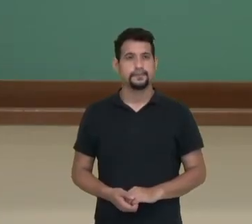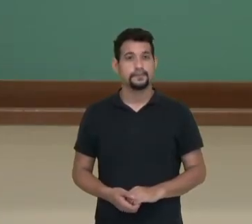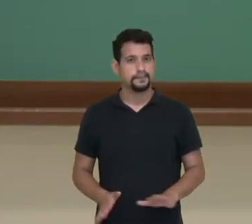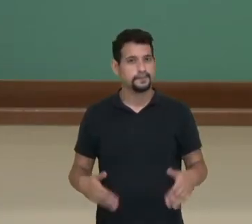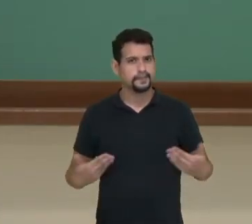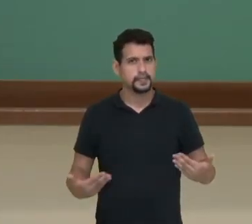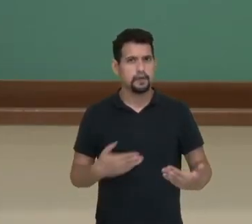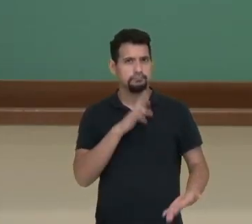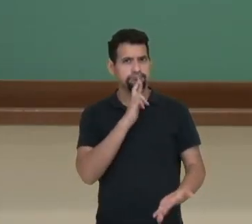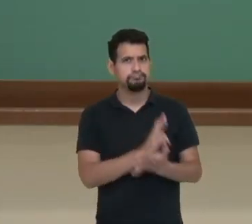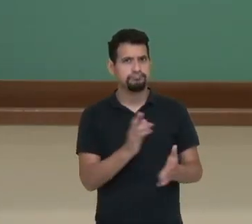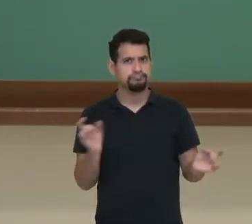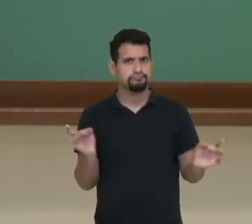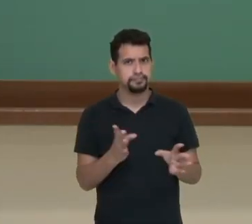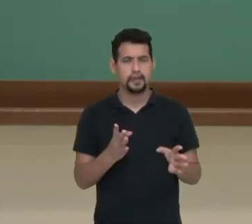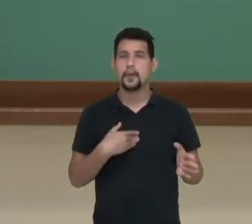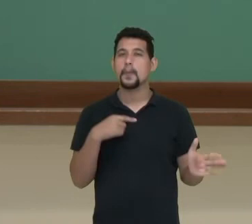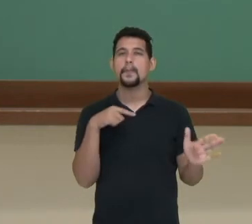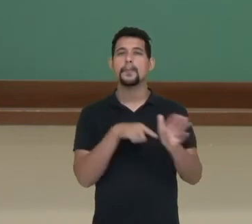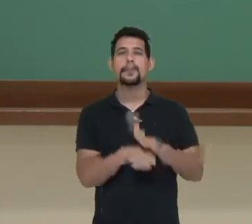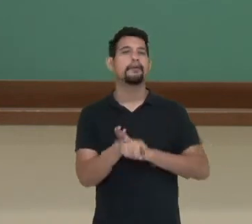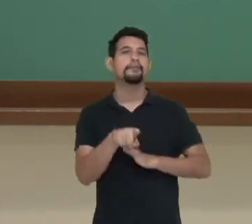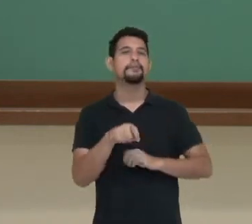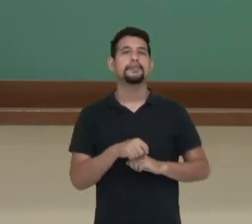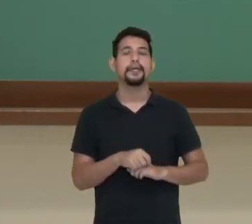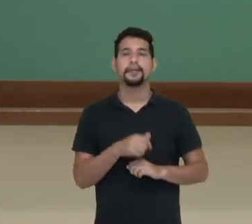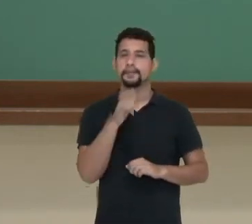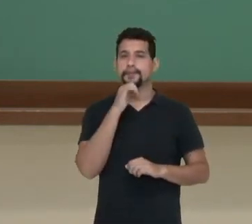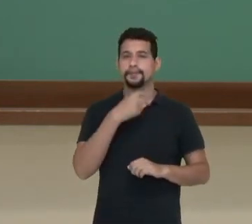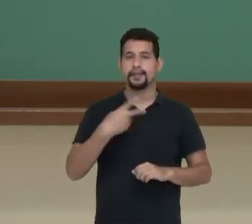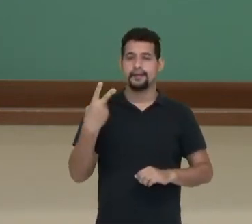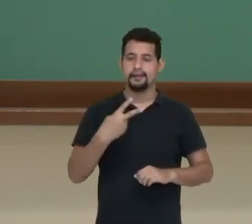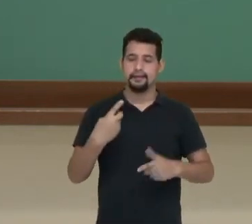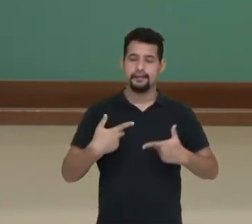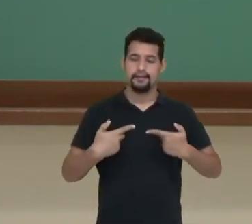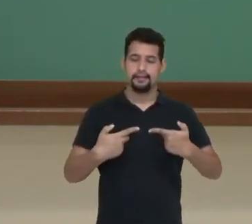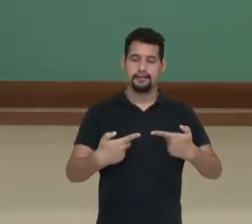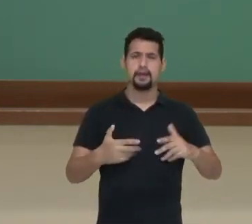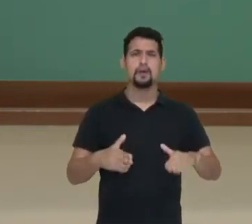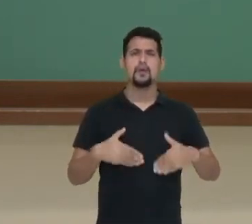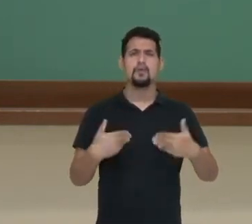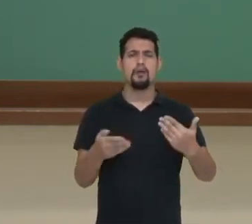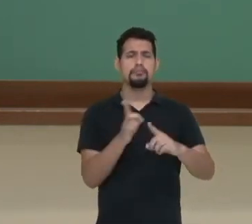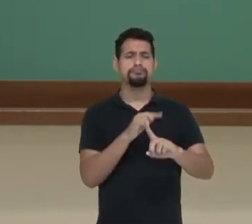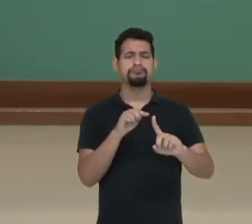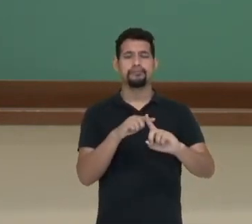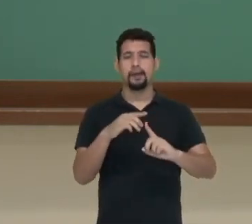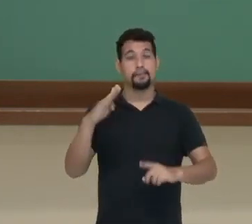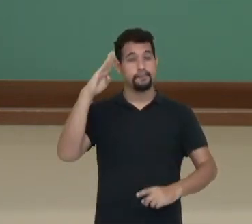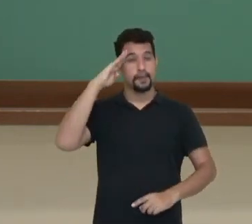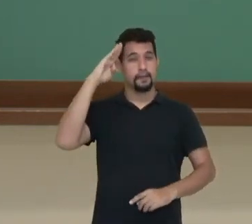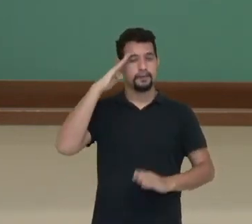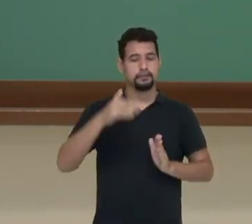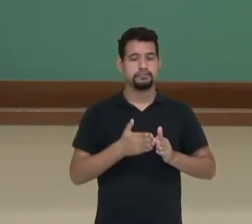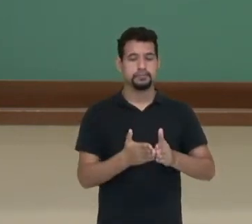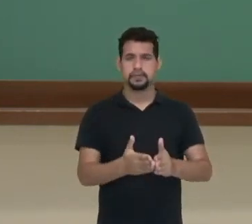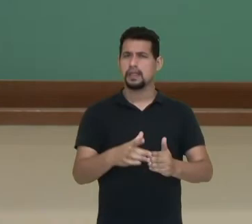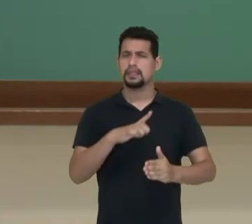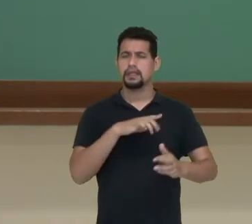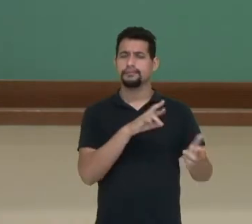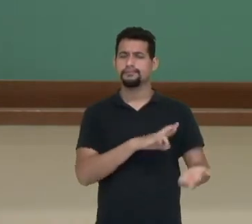Bom, alunos, conseguiram responder? Eu perguntei para vocês, durante a Segunda Guerra Mundial, quais missões a Marinha do Brasil